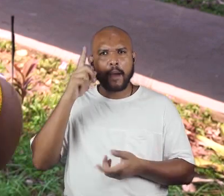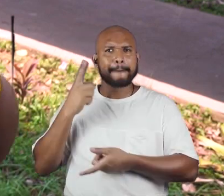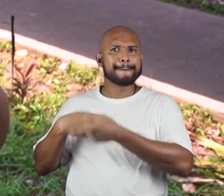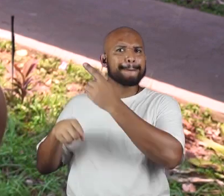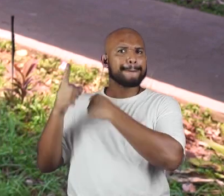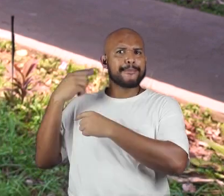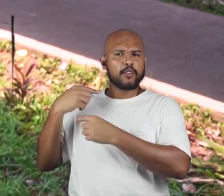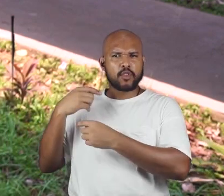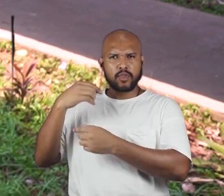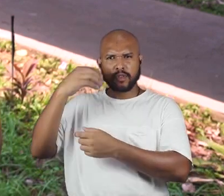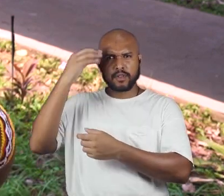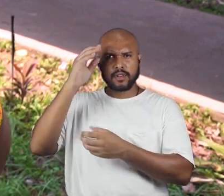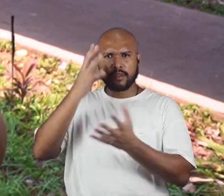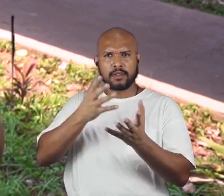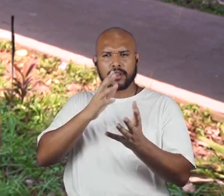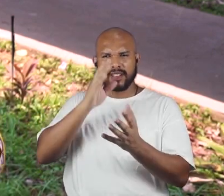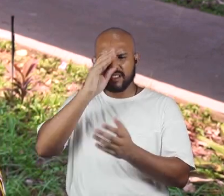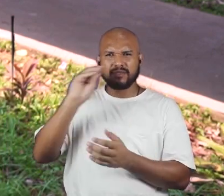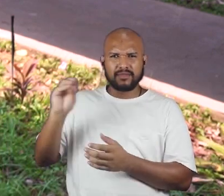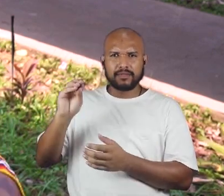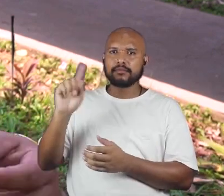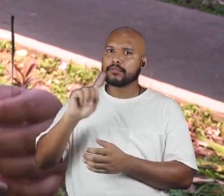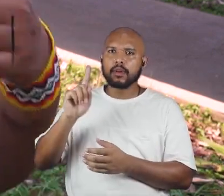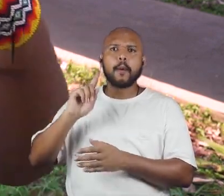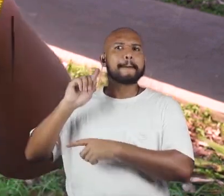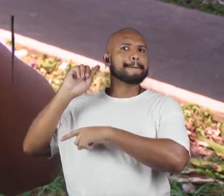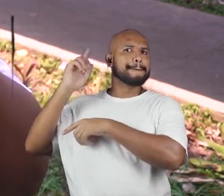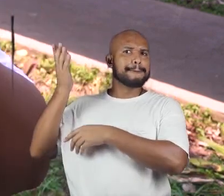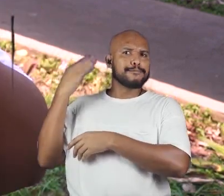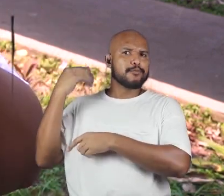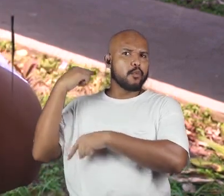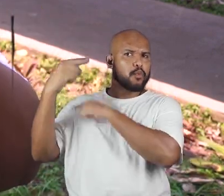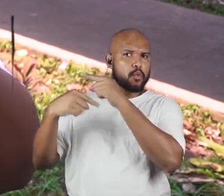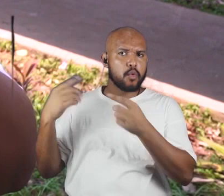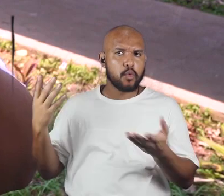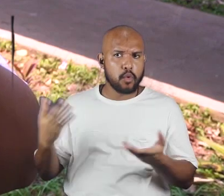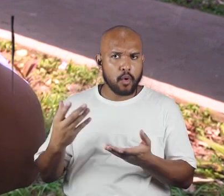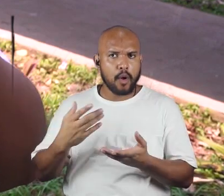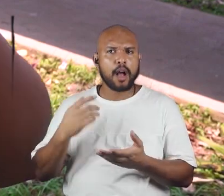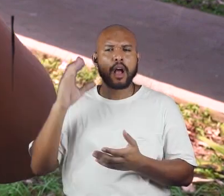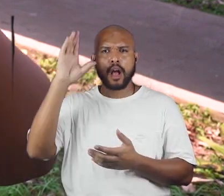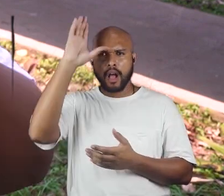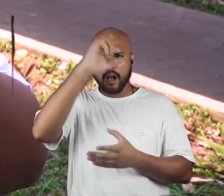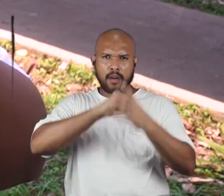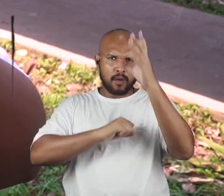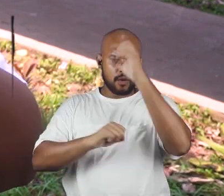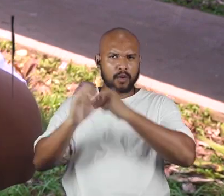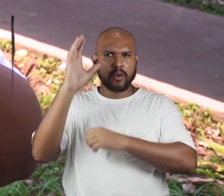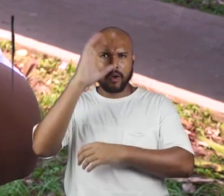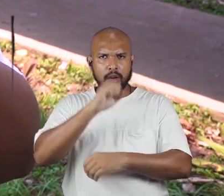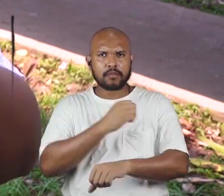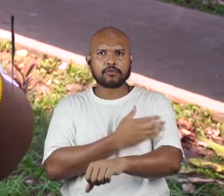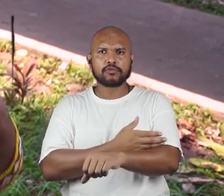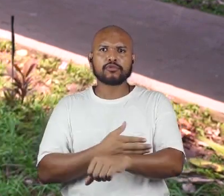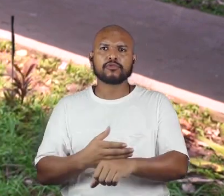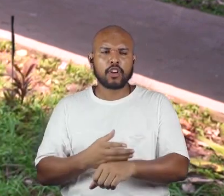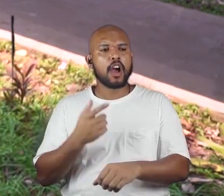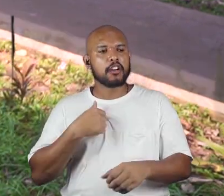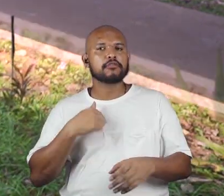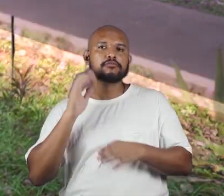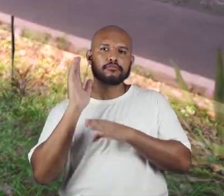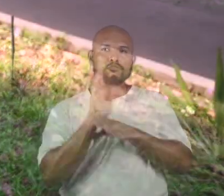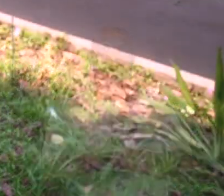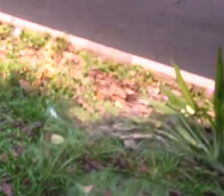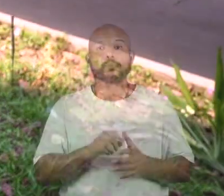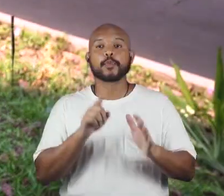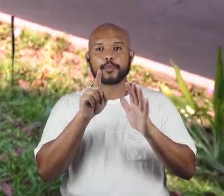vem tudo de um ensinamento. Tudo é conhecimento. Tanto eu passando para lá o nosso conhecimento, quanto passando o conhecimento de lá para cá. E